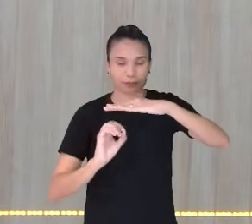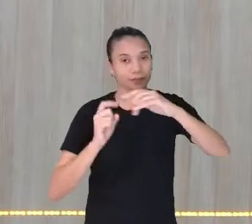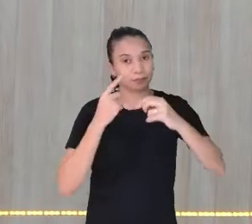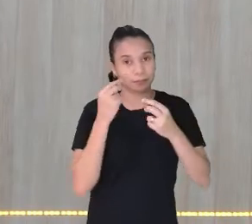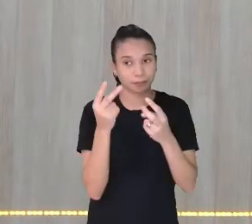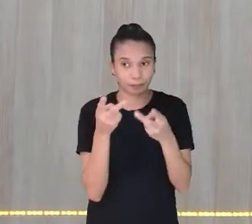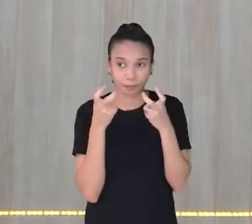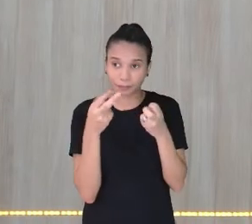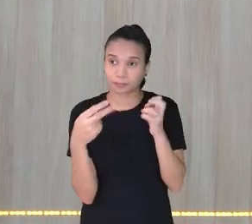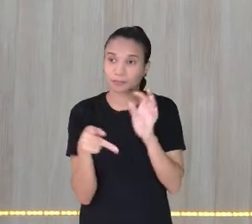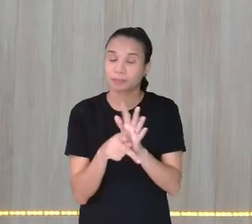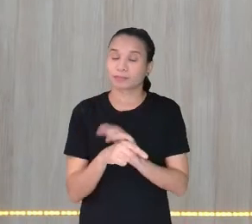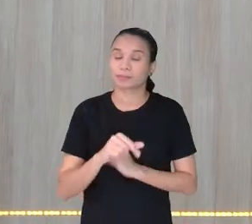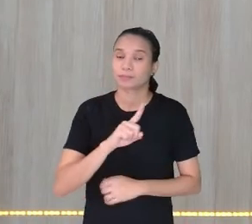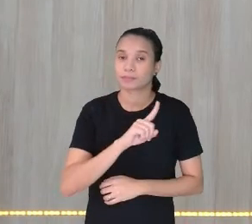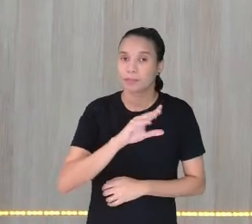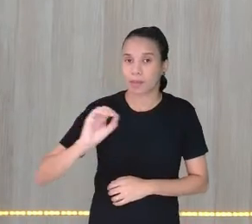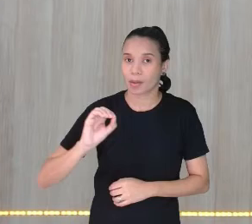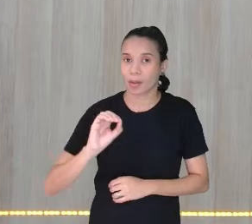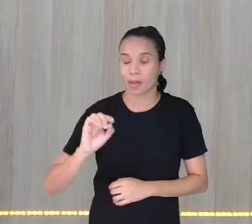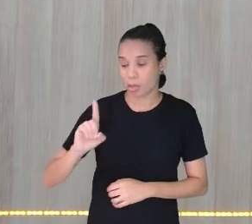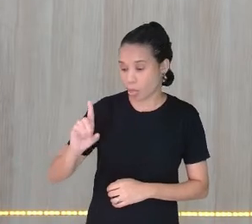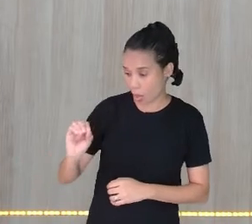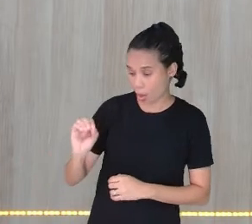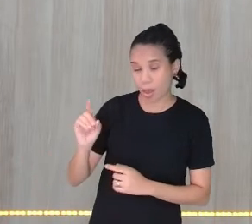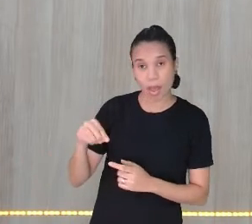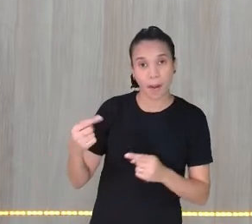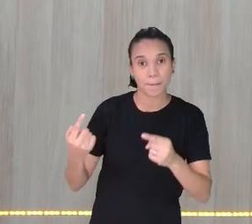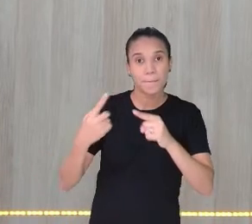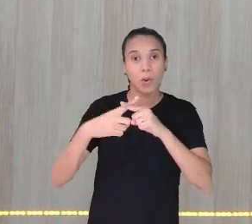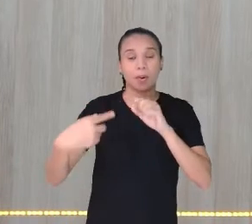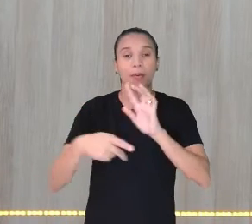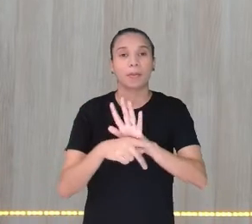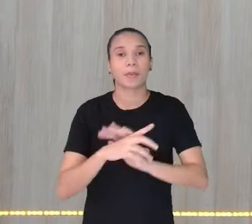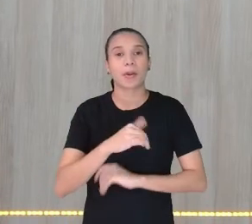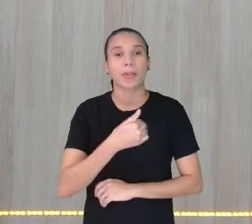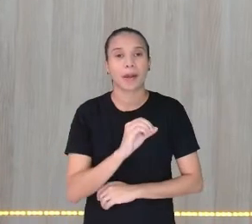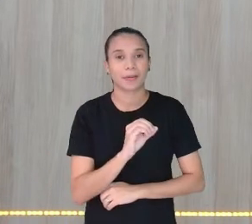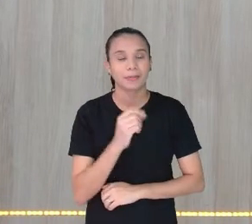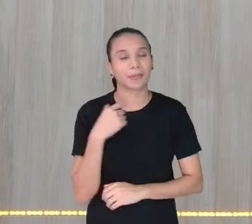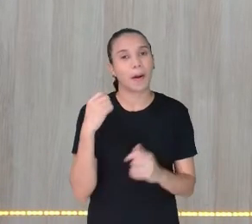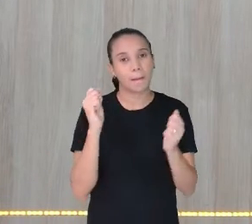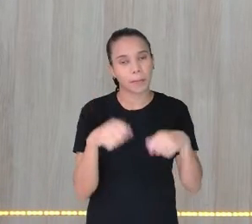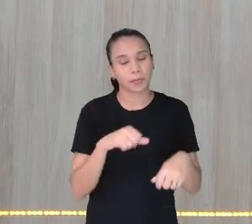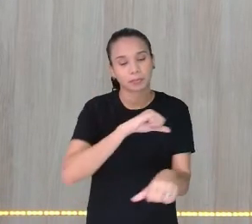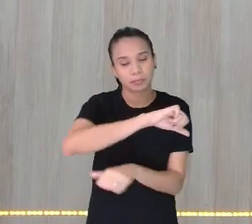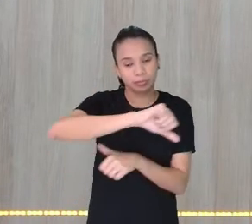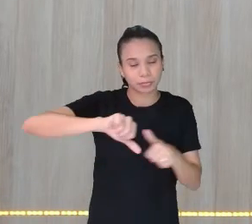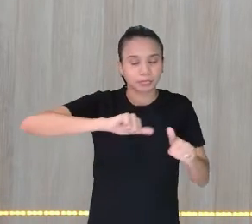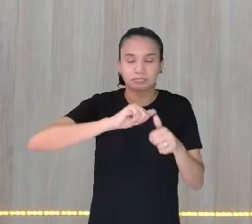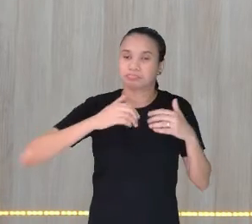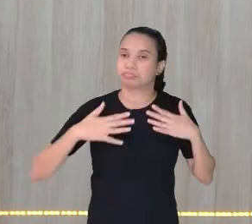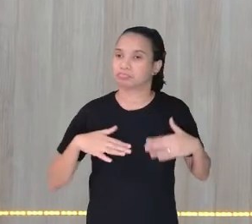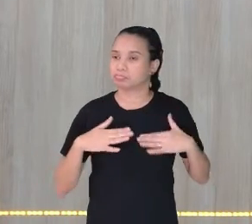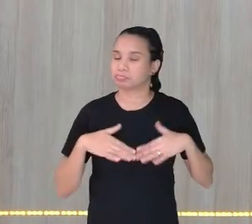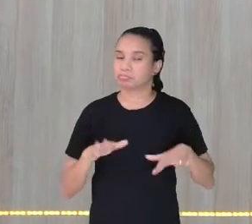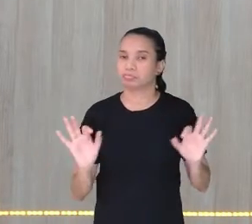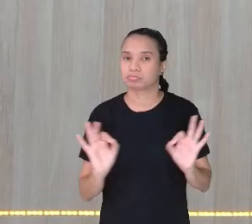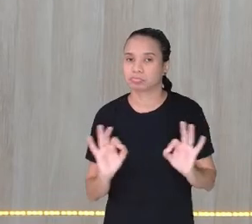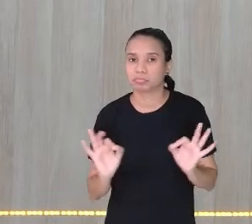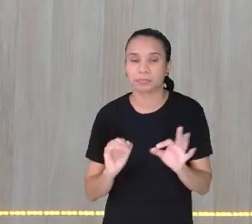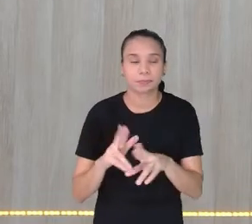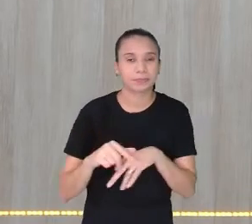Note que o 100 e o 10 são múltiplos de 10, que eu posso transformar aqui tranquilamente,